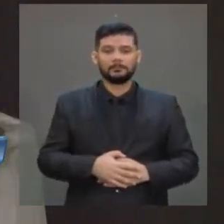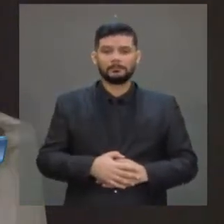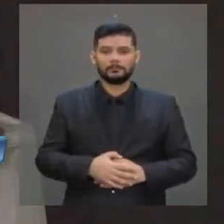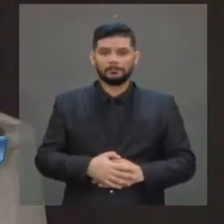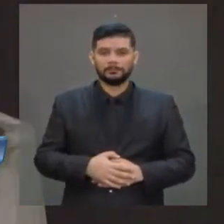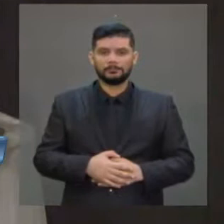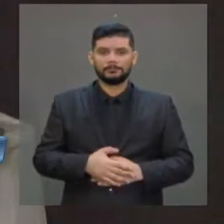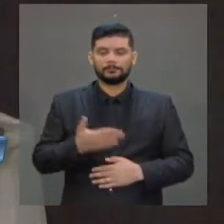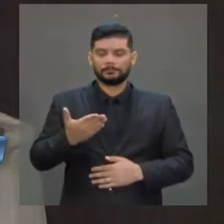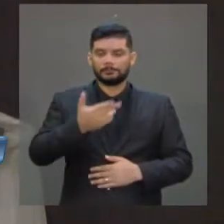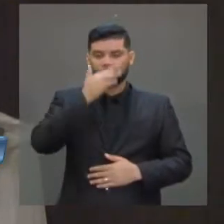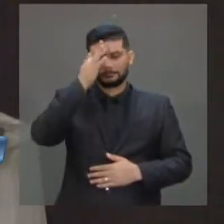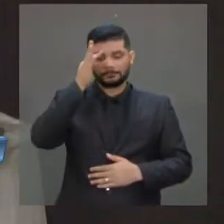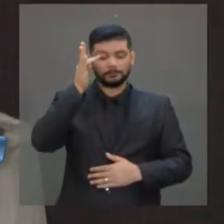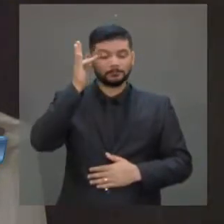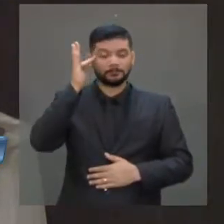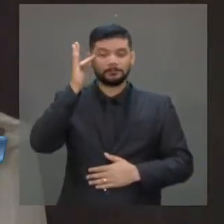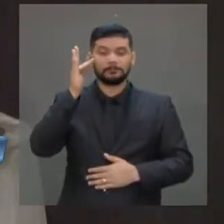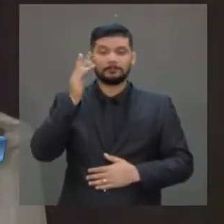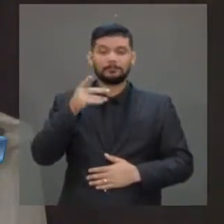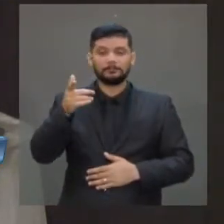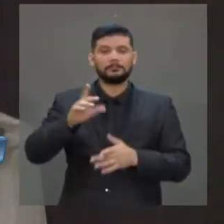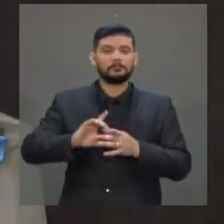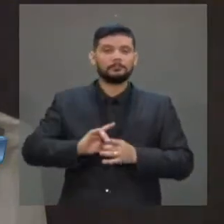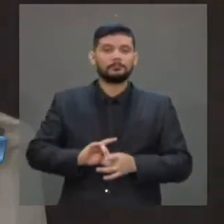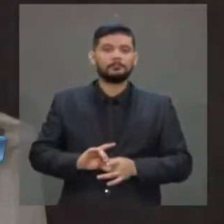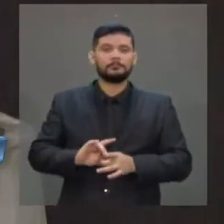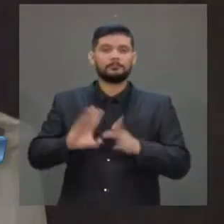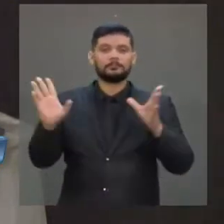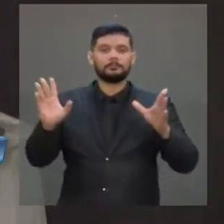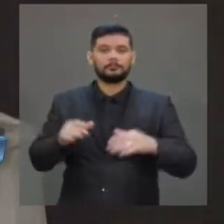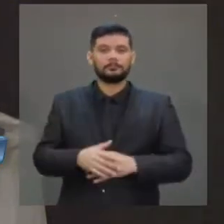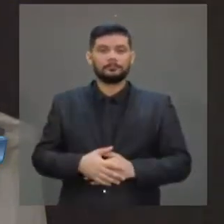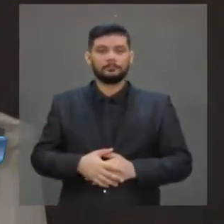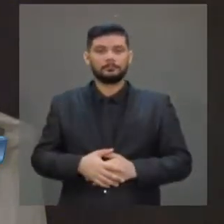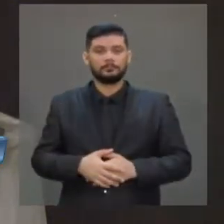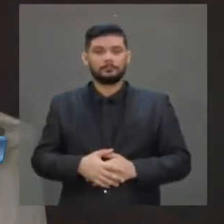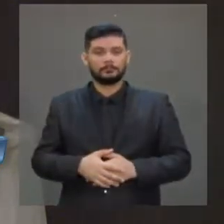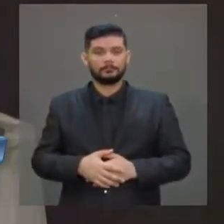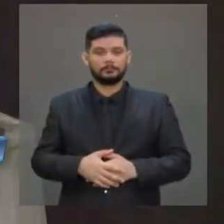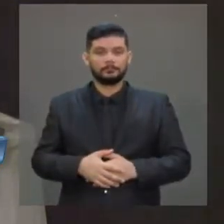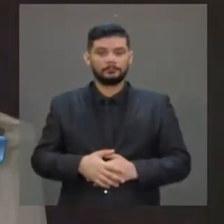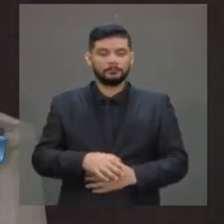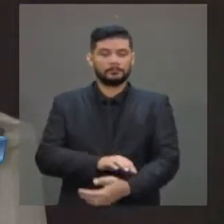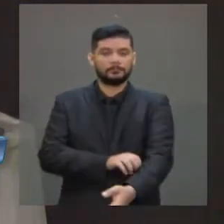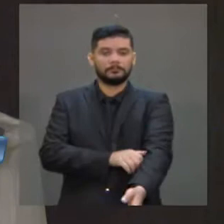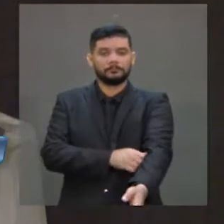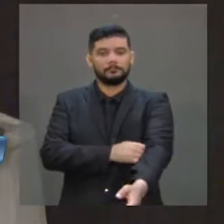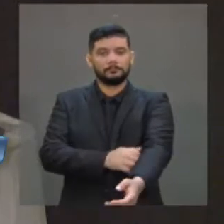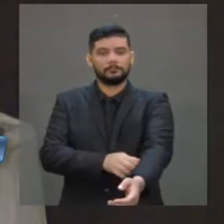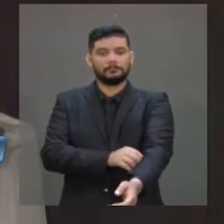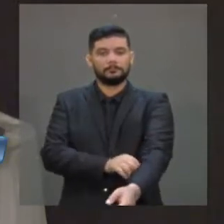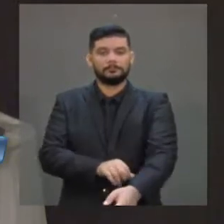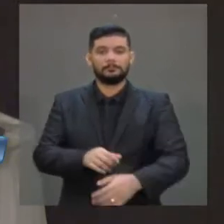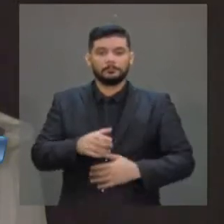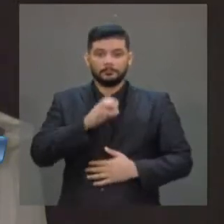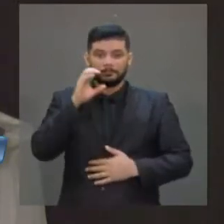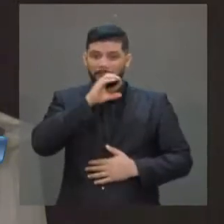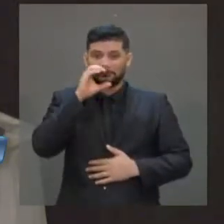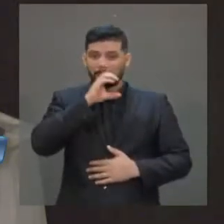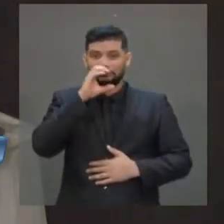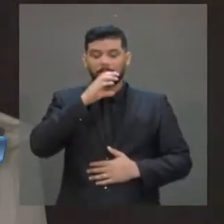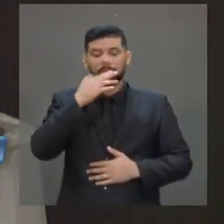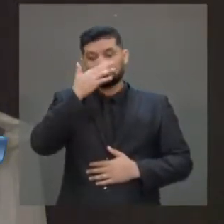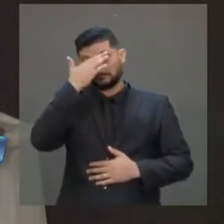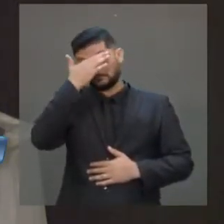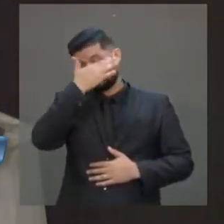que tem liberado de maneira rápida, muito rápida,